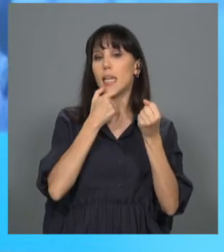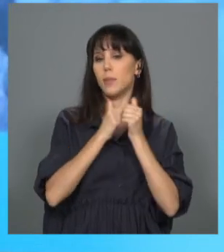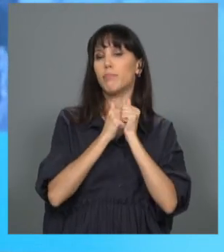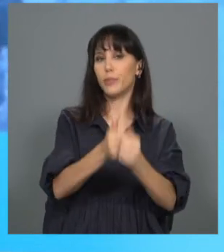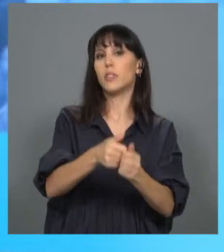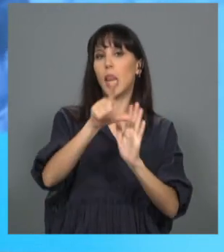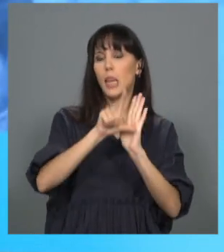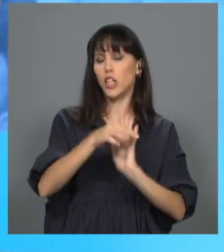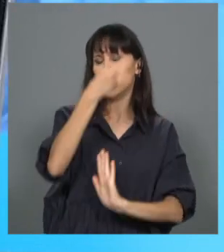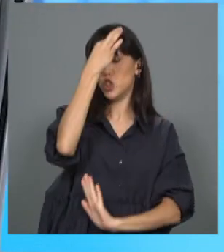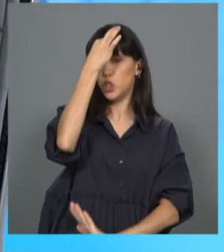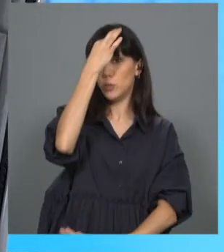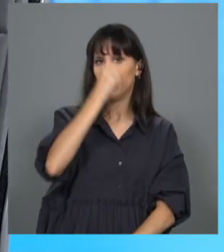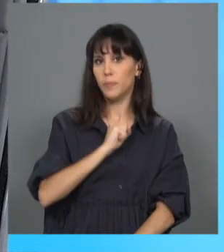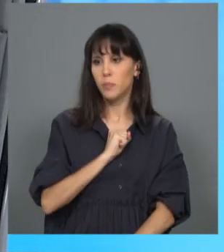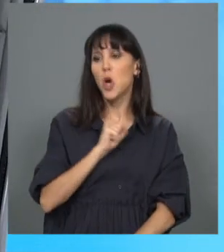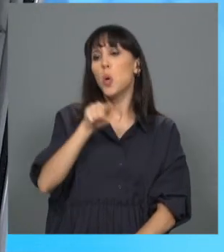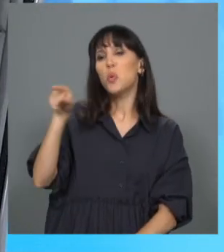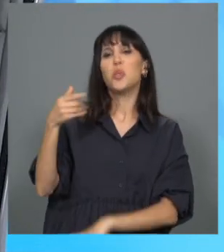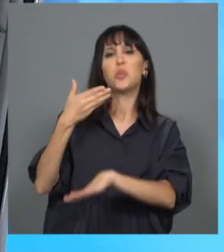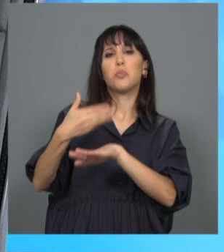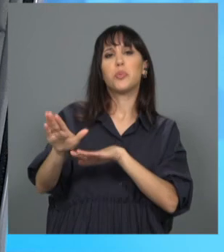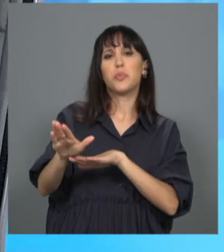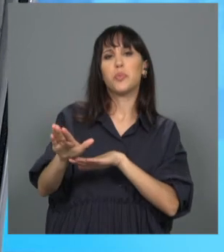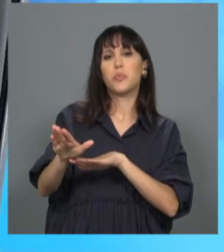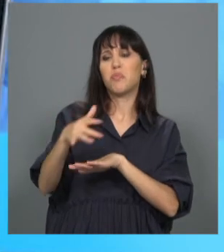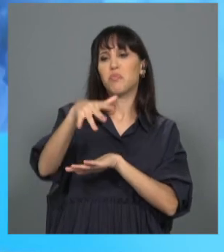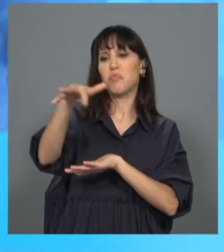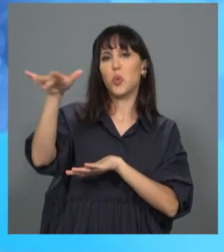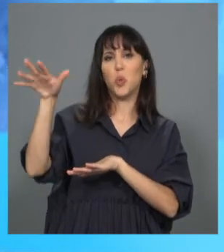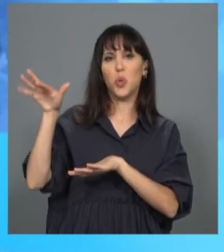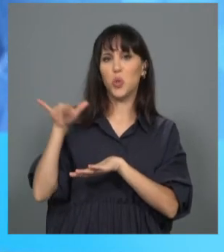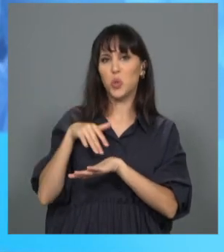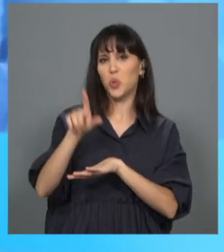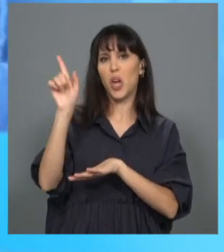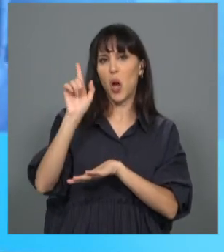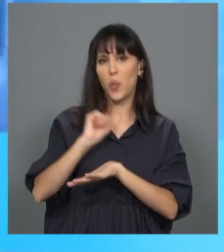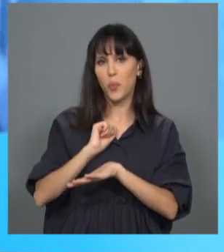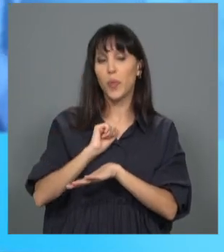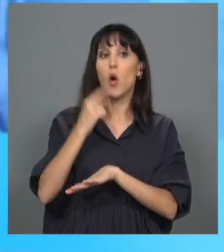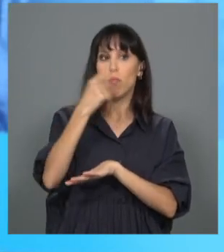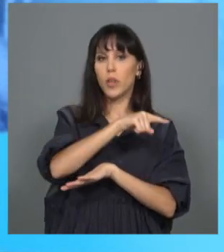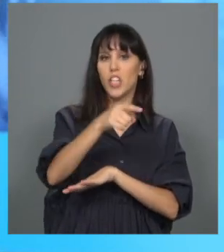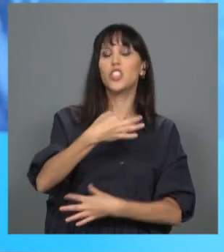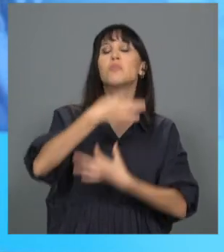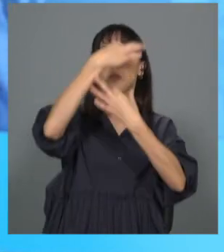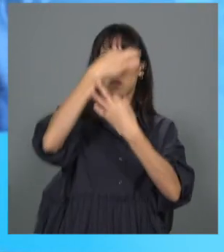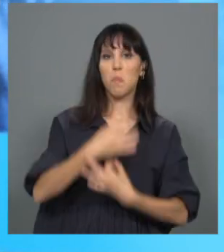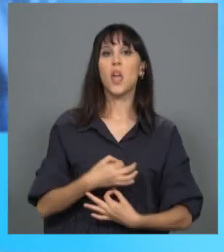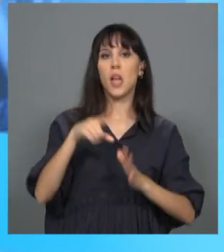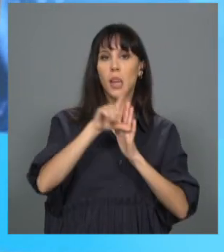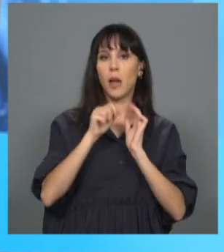lei rigorosamente, e já não é para os outros, os pagãos e os gentios. Não, é só para os que cumprem a